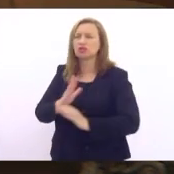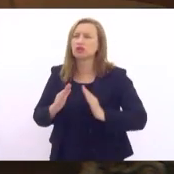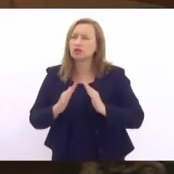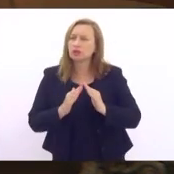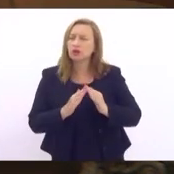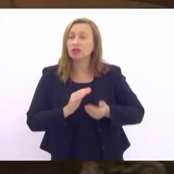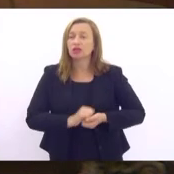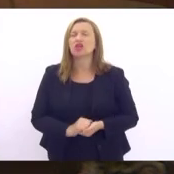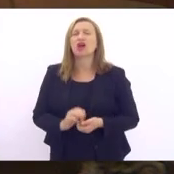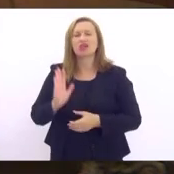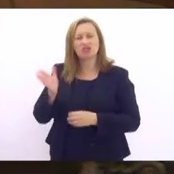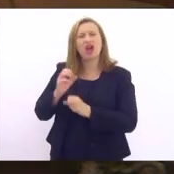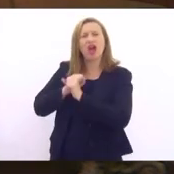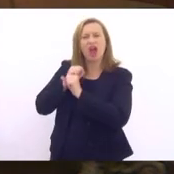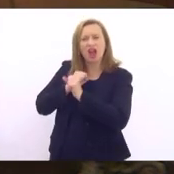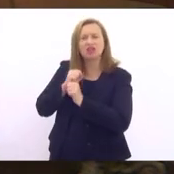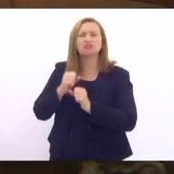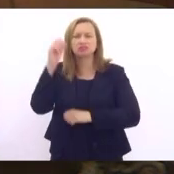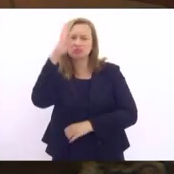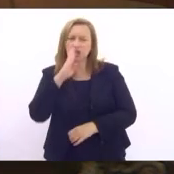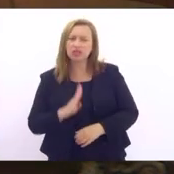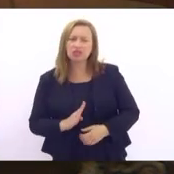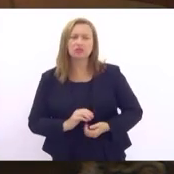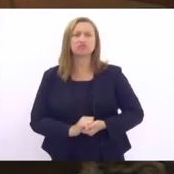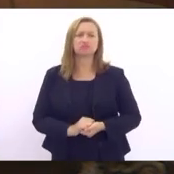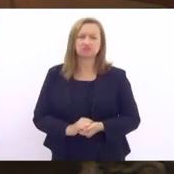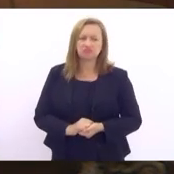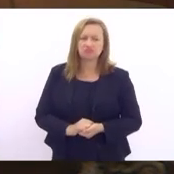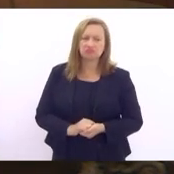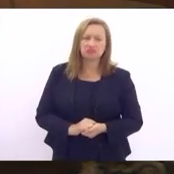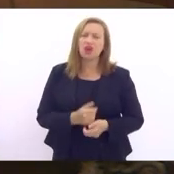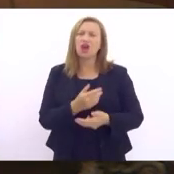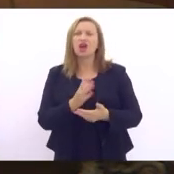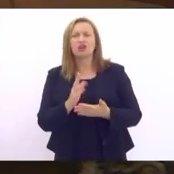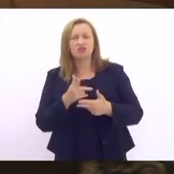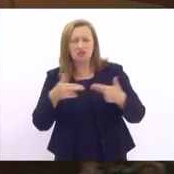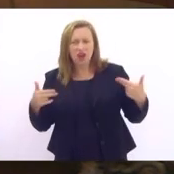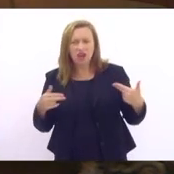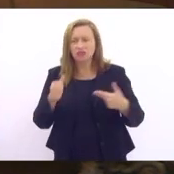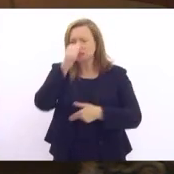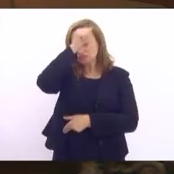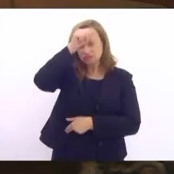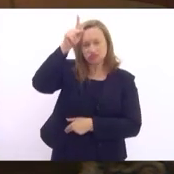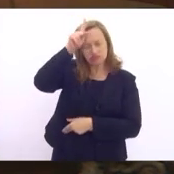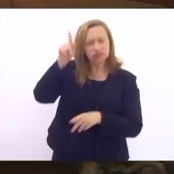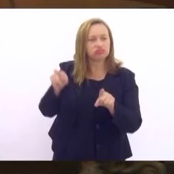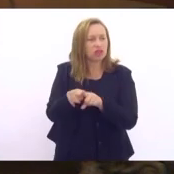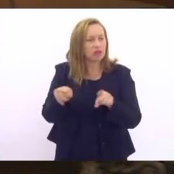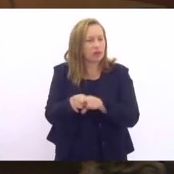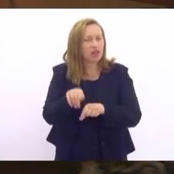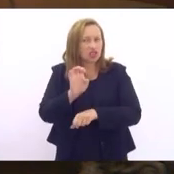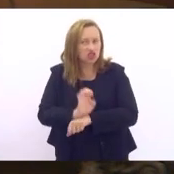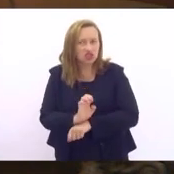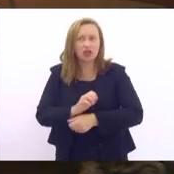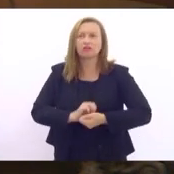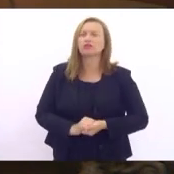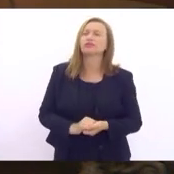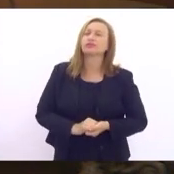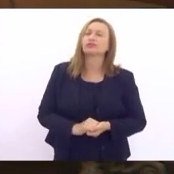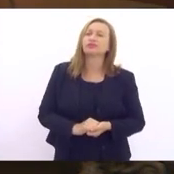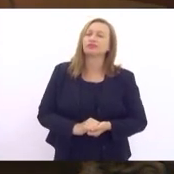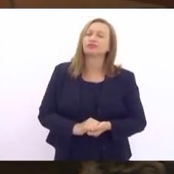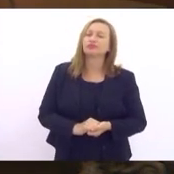Brasil, muitos municípios e muitos estados se escoram na ausência ou